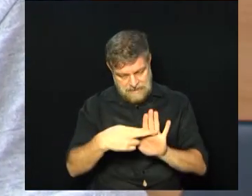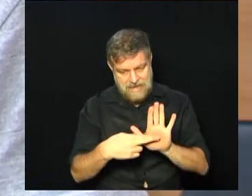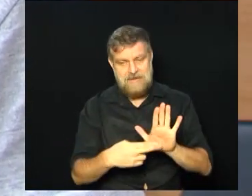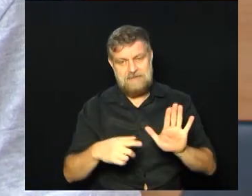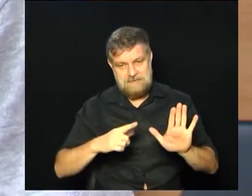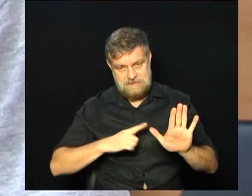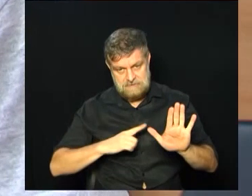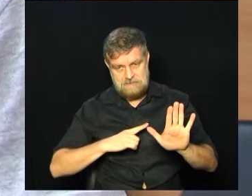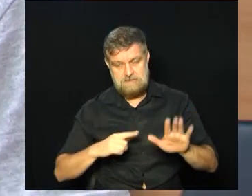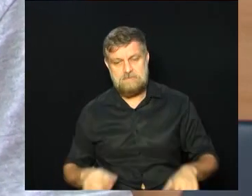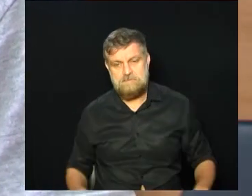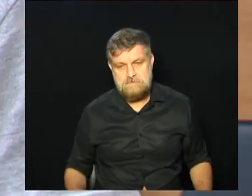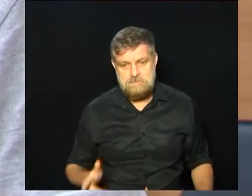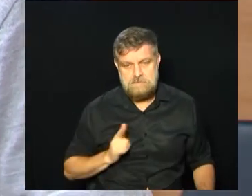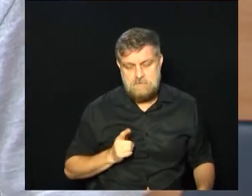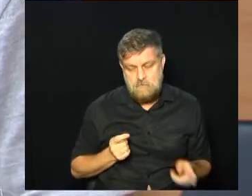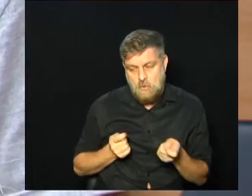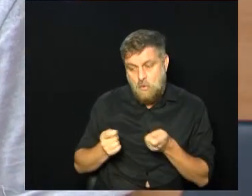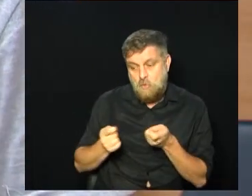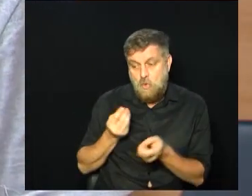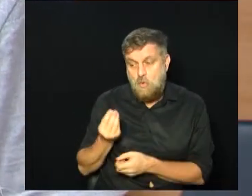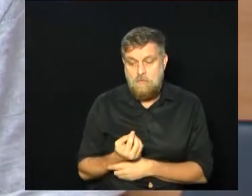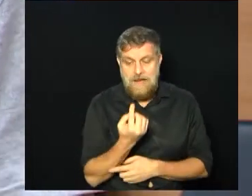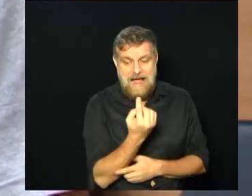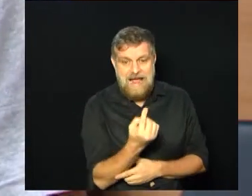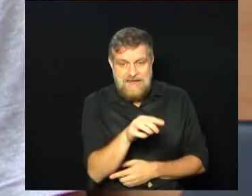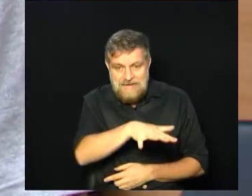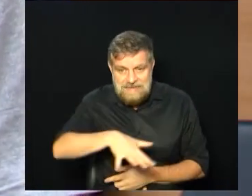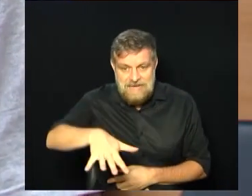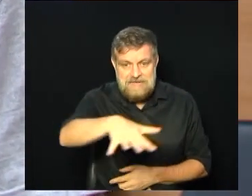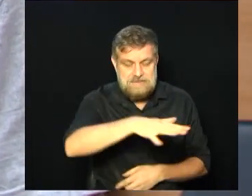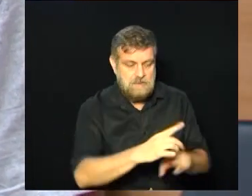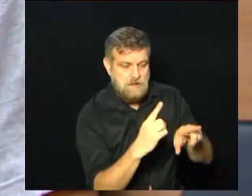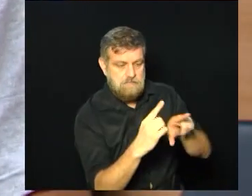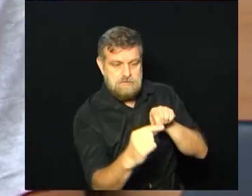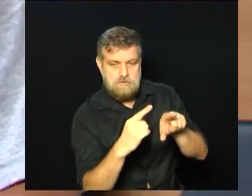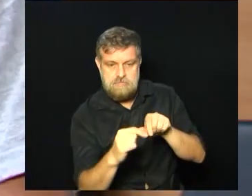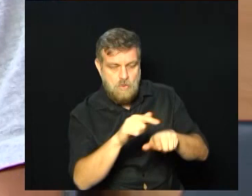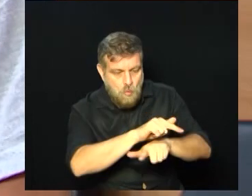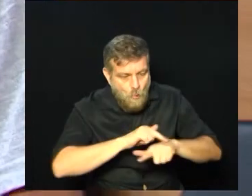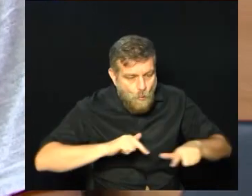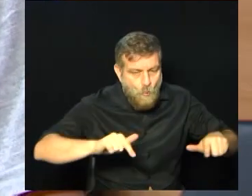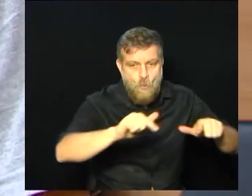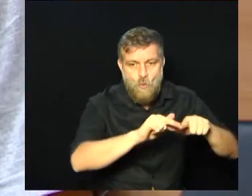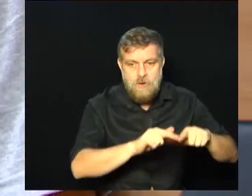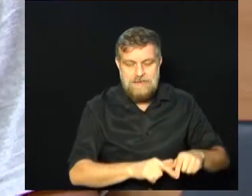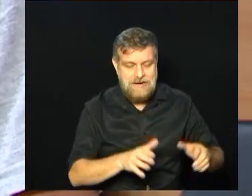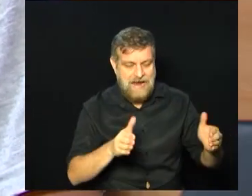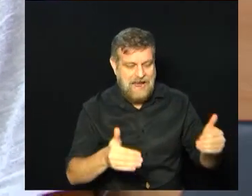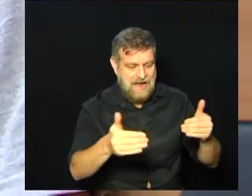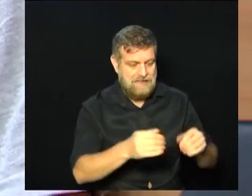então há esse controle de como que cada setor vai ser evacuado e como cada setor evacuado